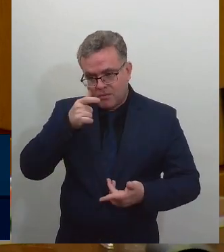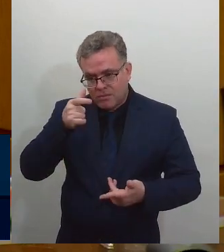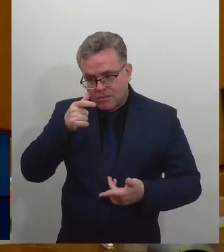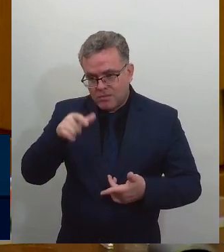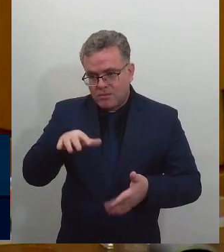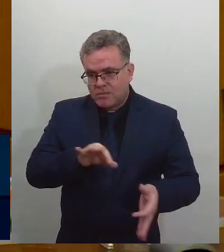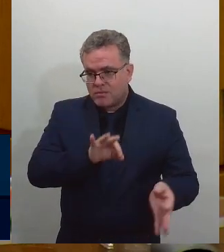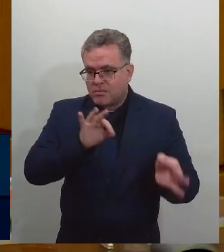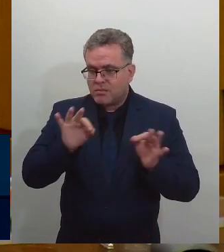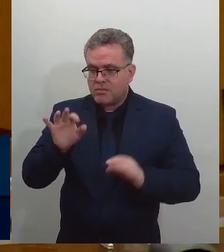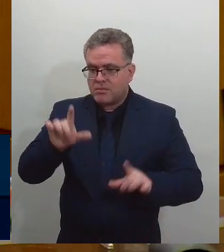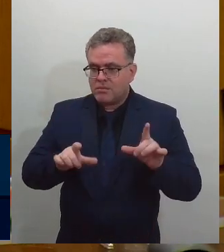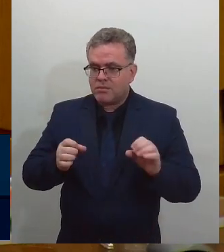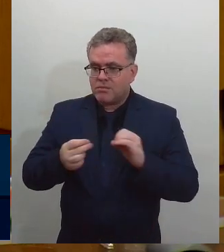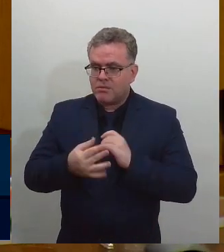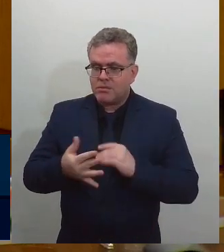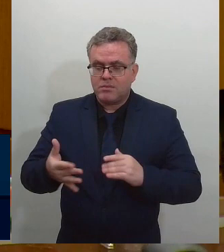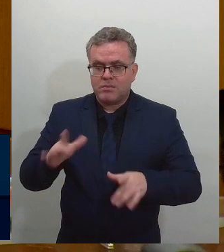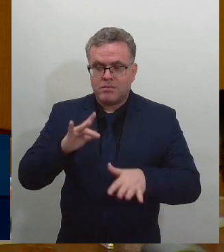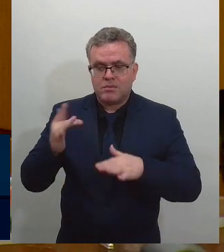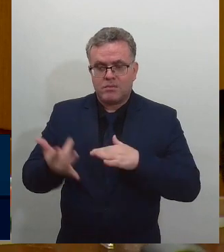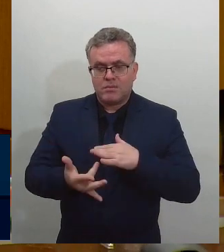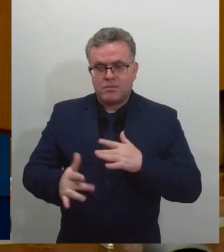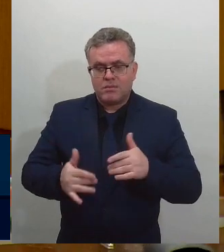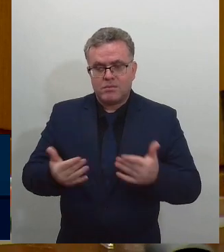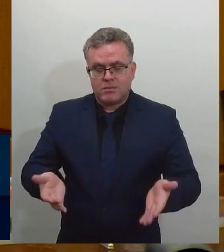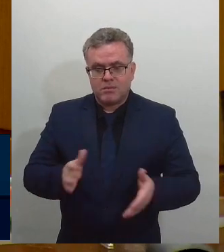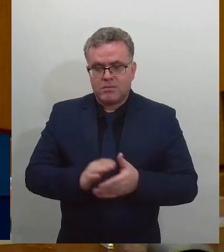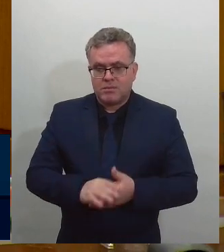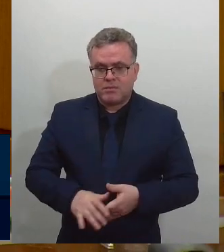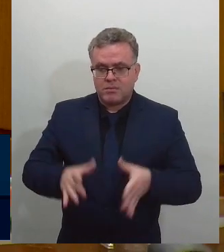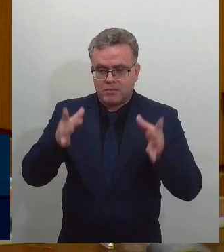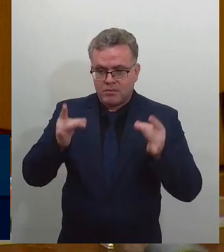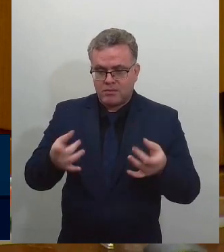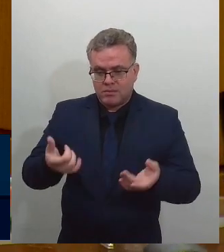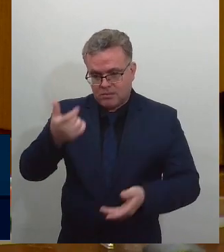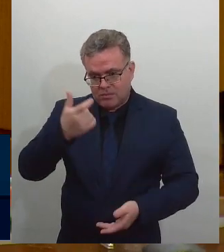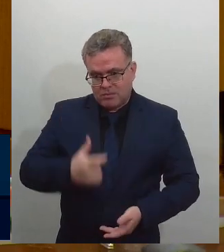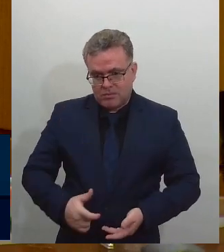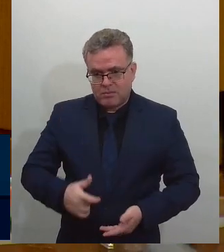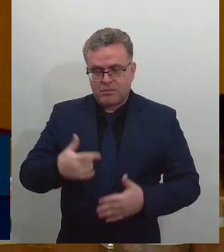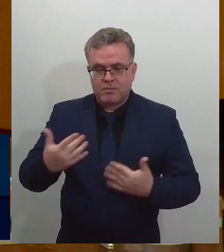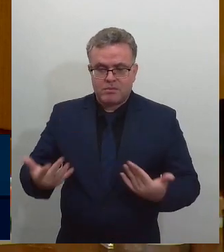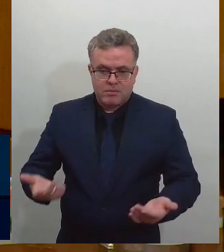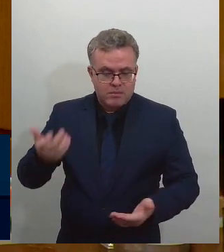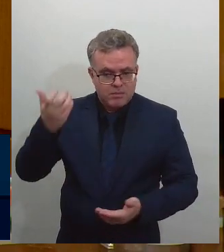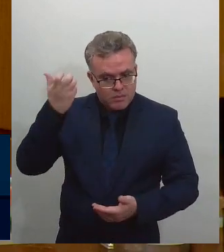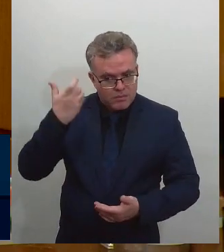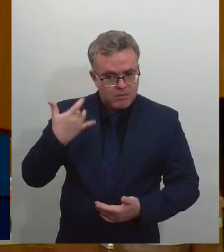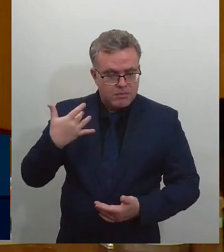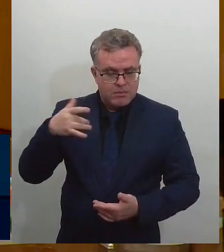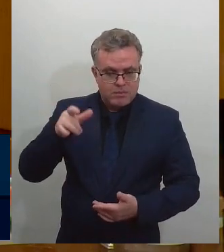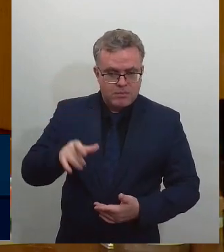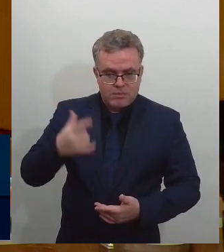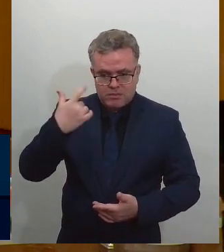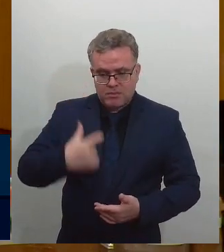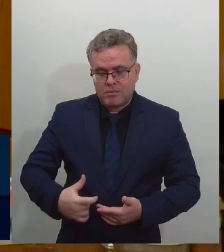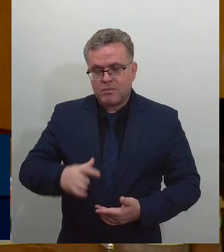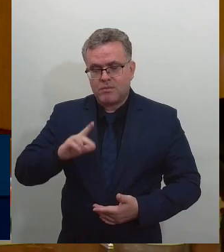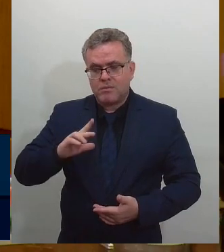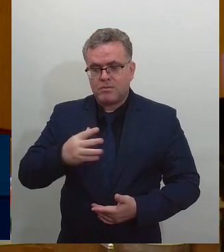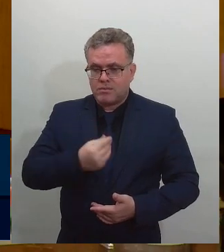redes sociais. Vou fazer a minha descrição, sou uma mulher trans, cor de pele branca, estou com uma